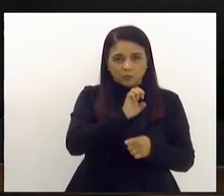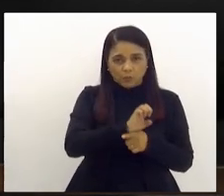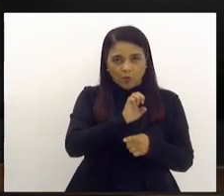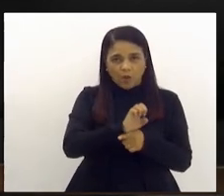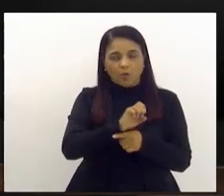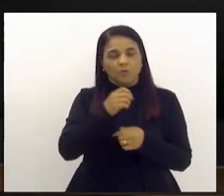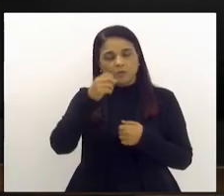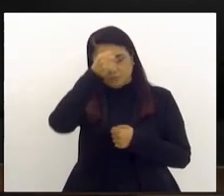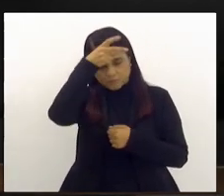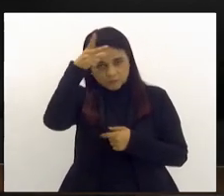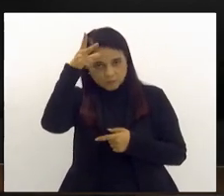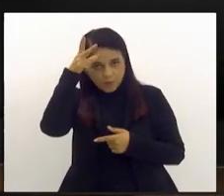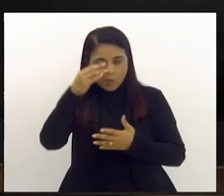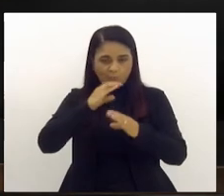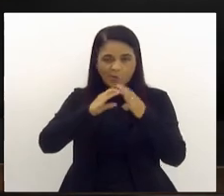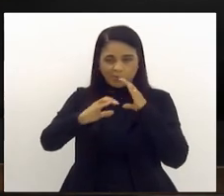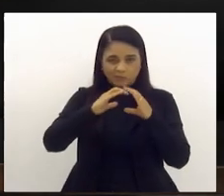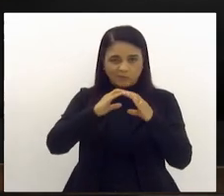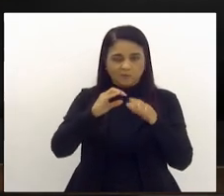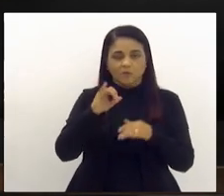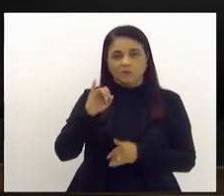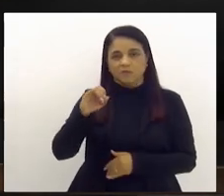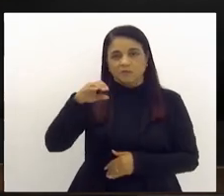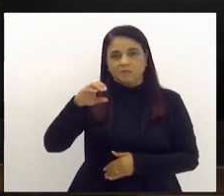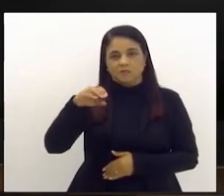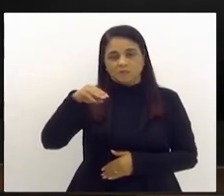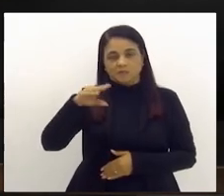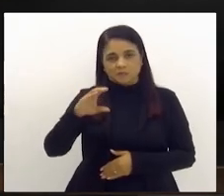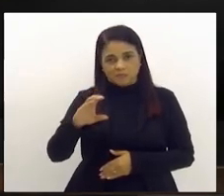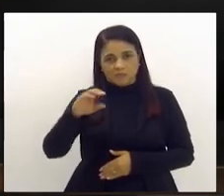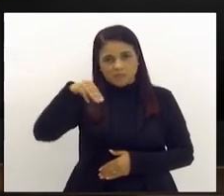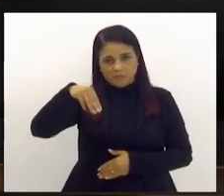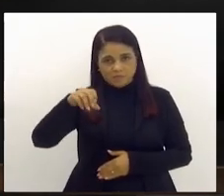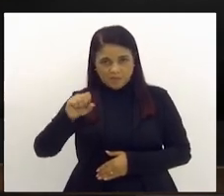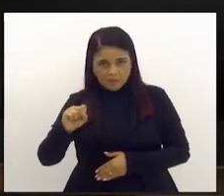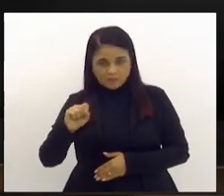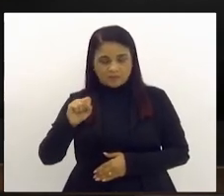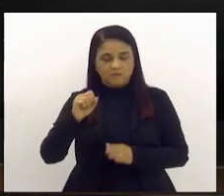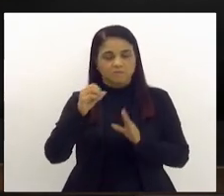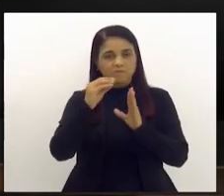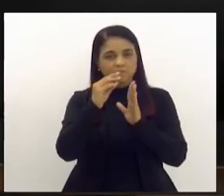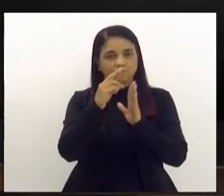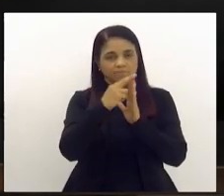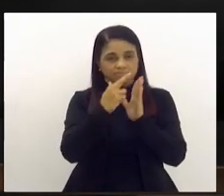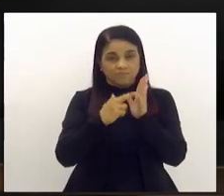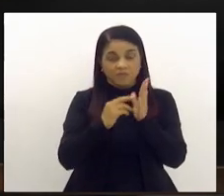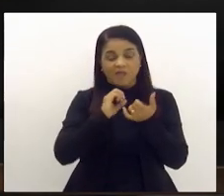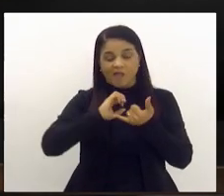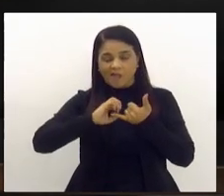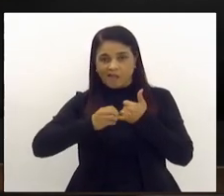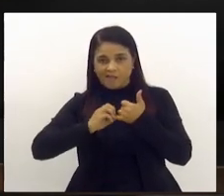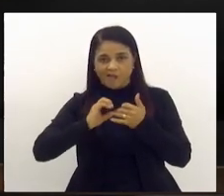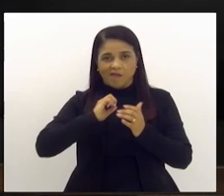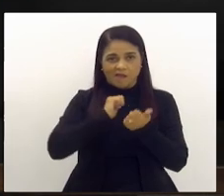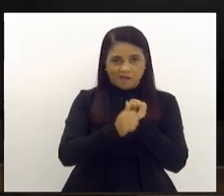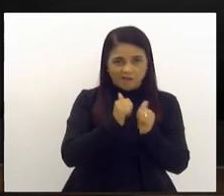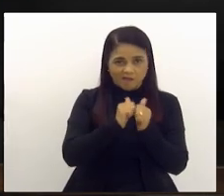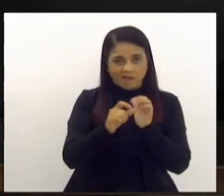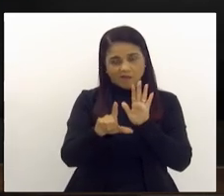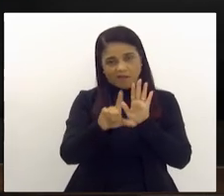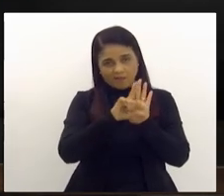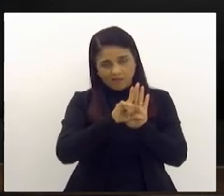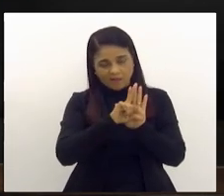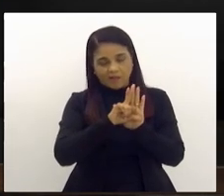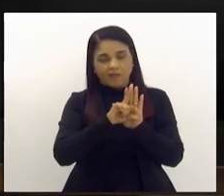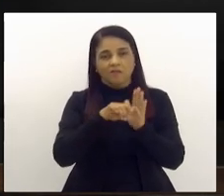de comunicação, ICMS, nas operações internas com arroz e feijão, concedida pela Lei Estadual